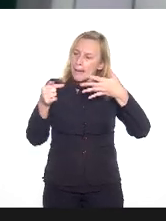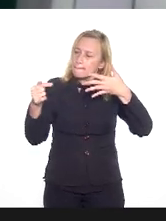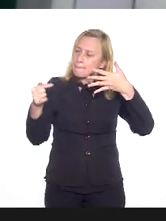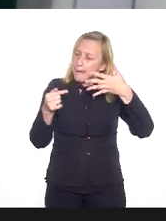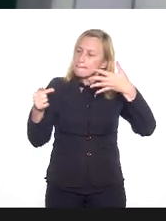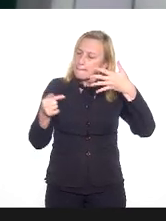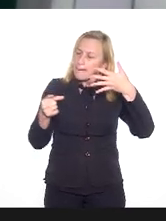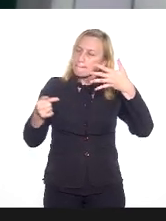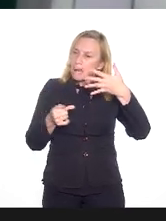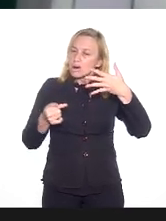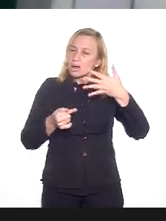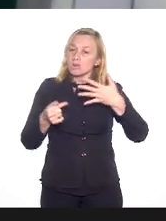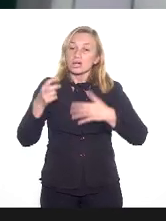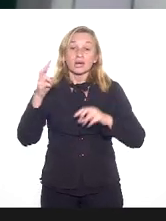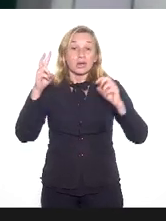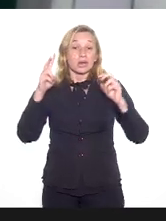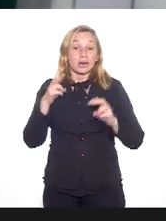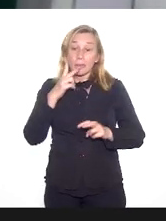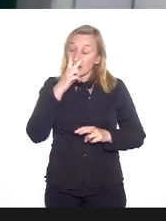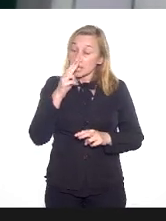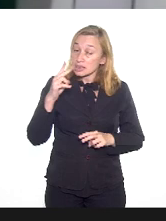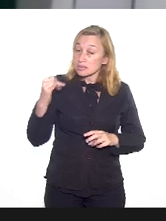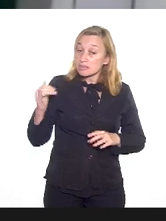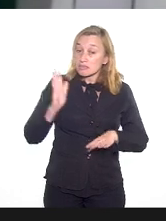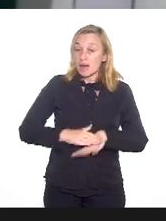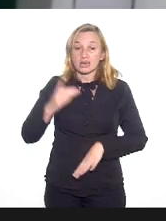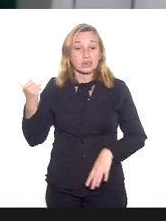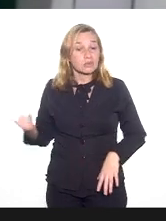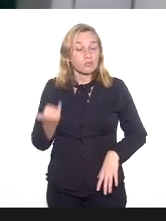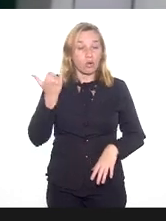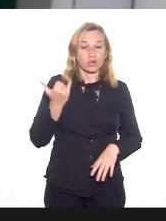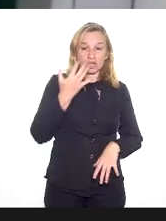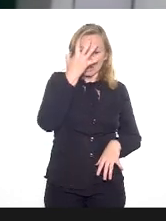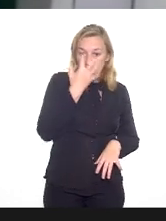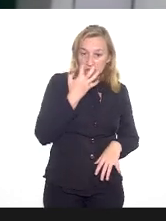me parecem mais críticos, é o fato de que o Rio